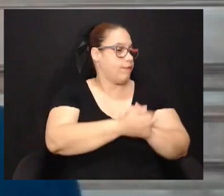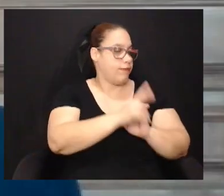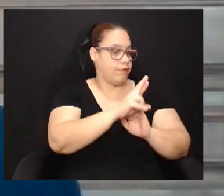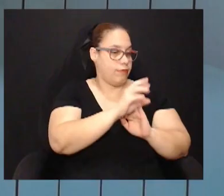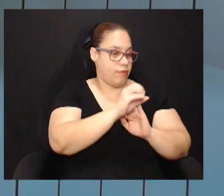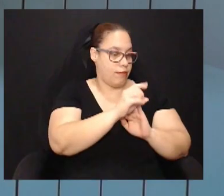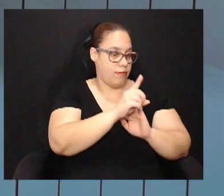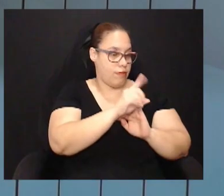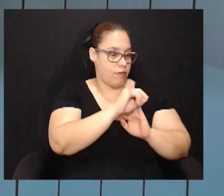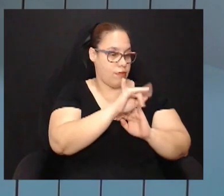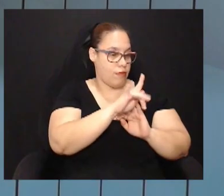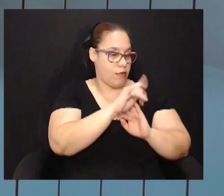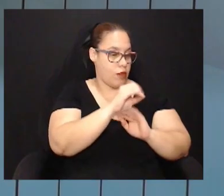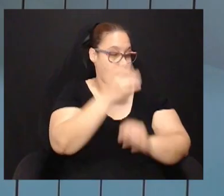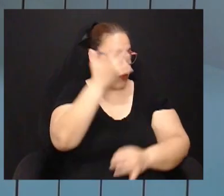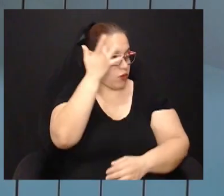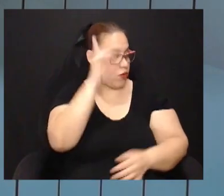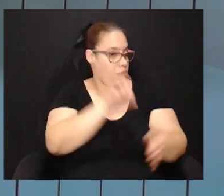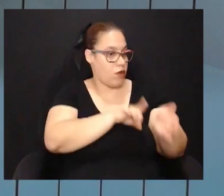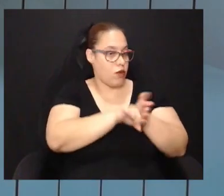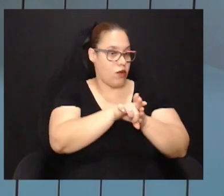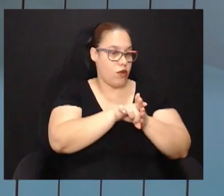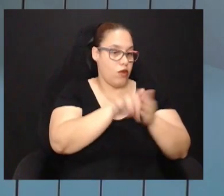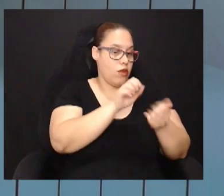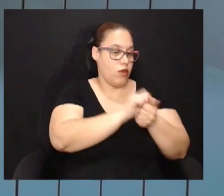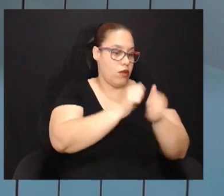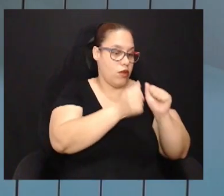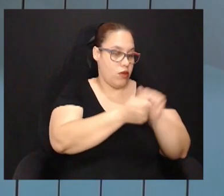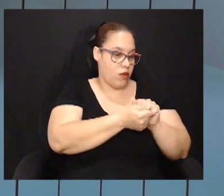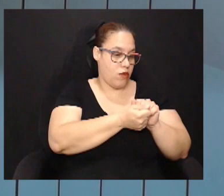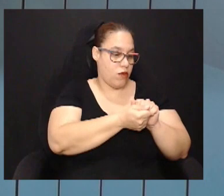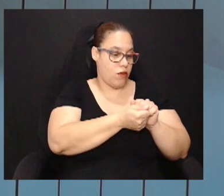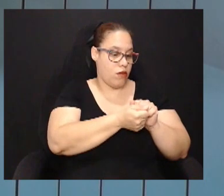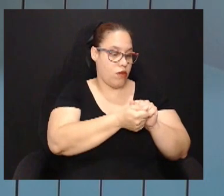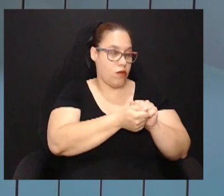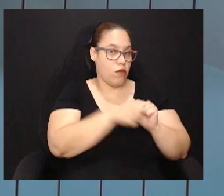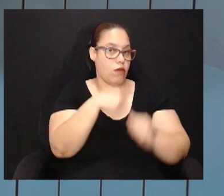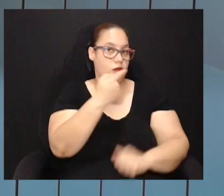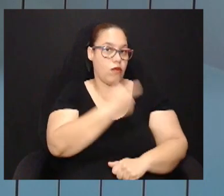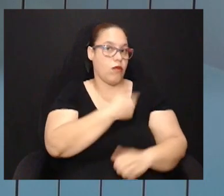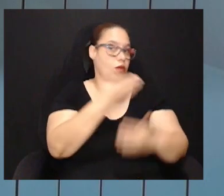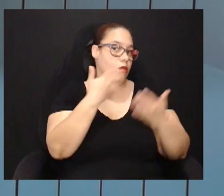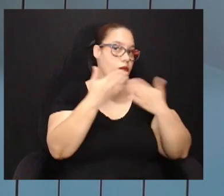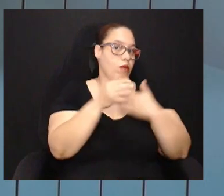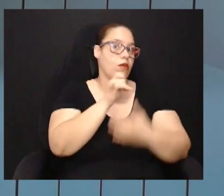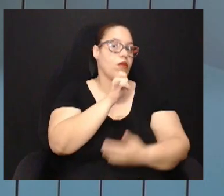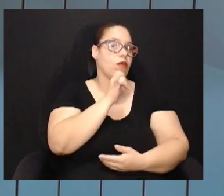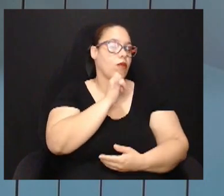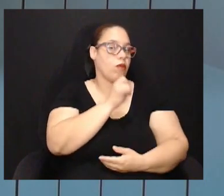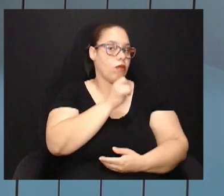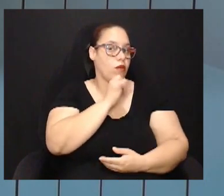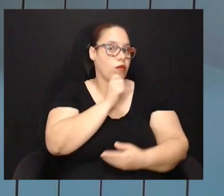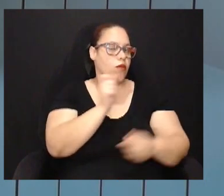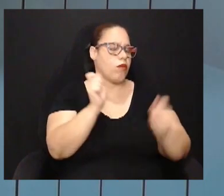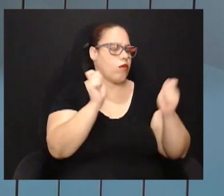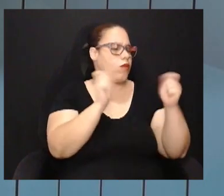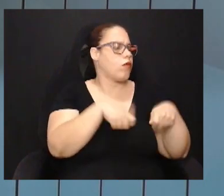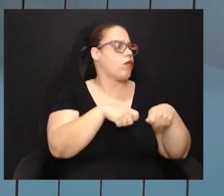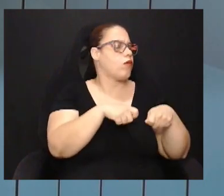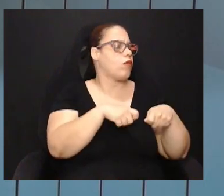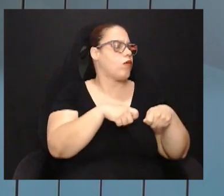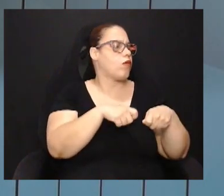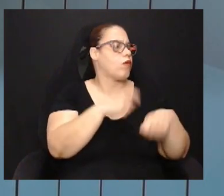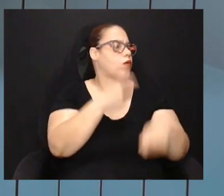Perfeito. Rodrigo, eu não sei, né, se essa pergunta ela encaixa assim nessa nossa conversa, mas, por exemplo,